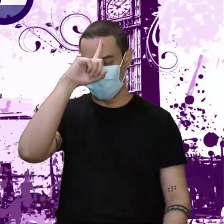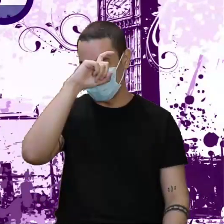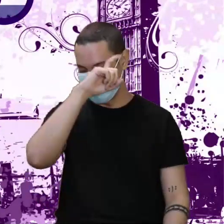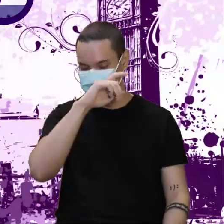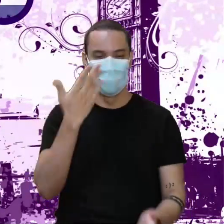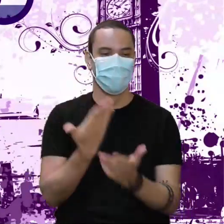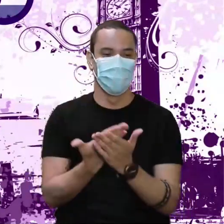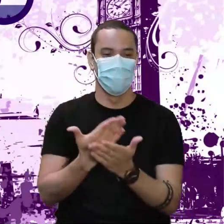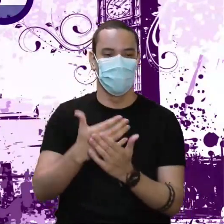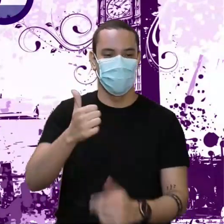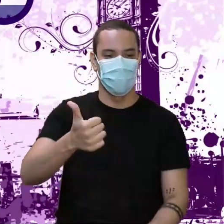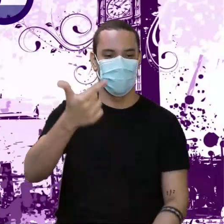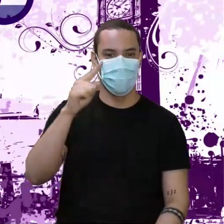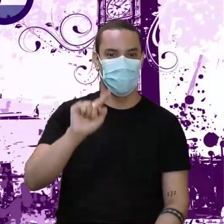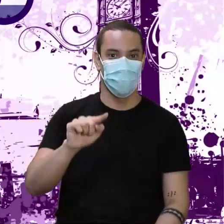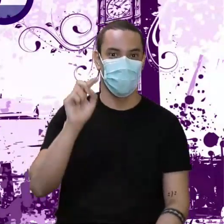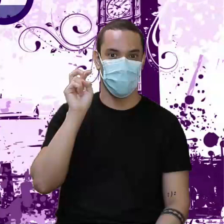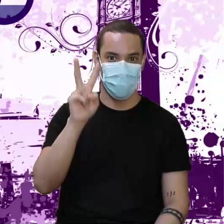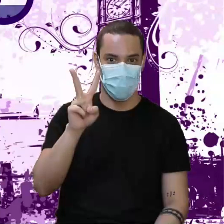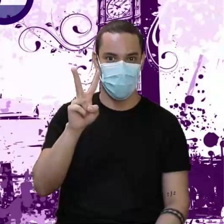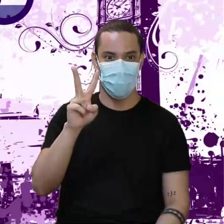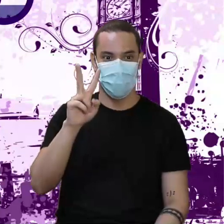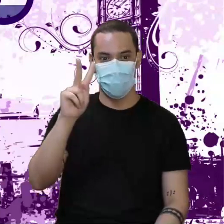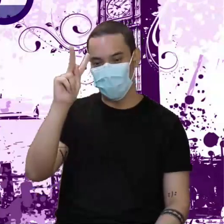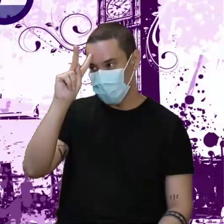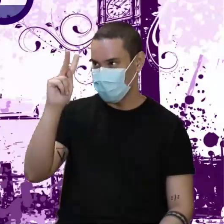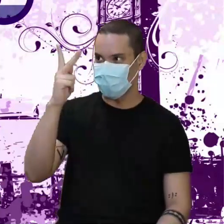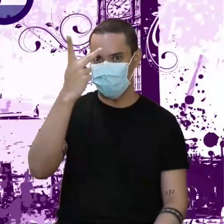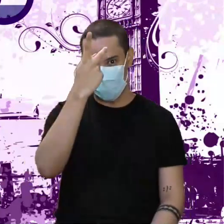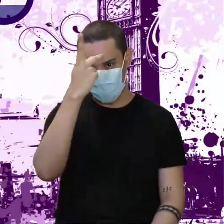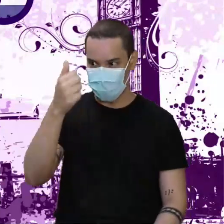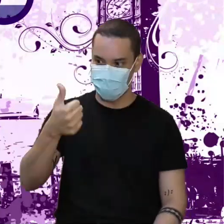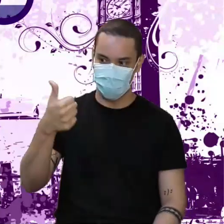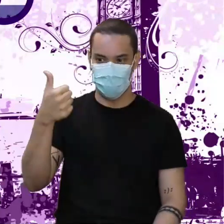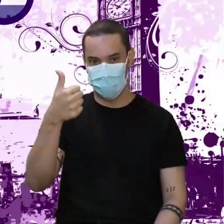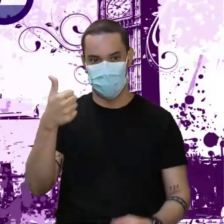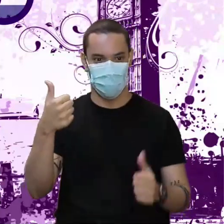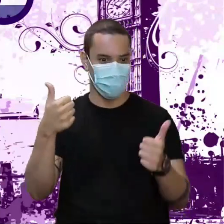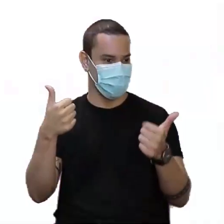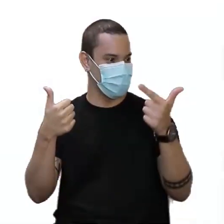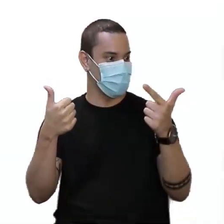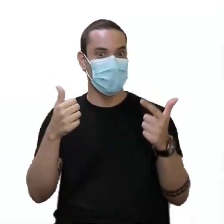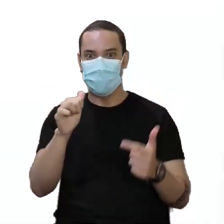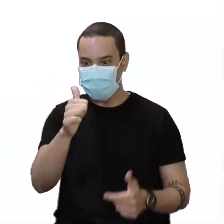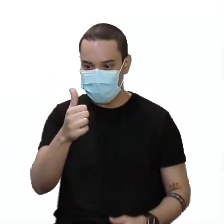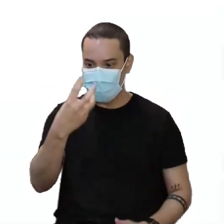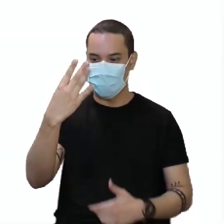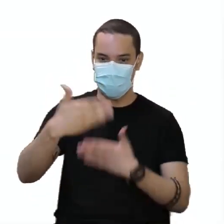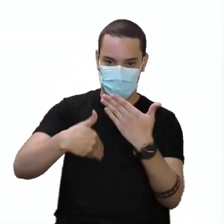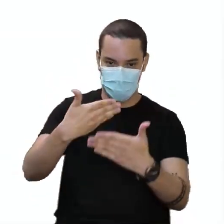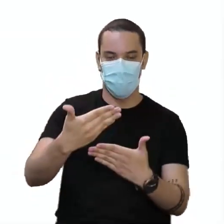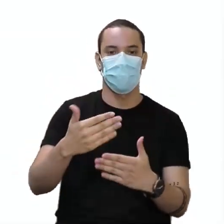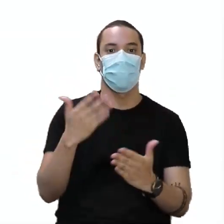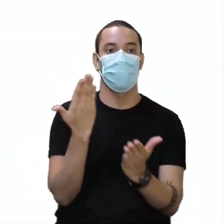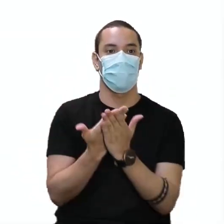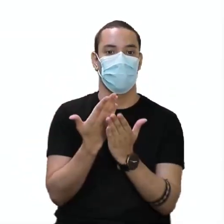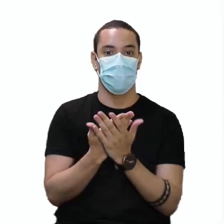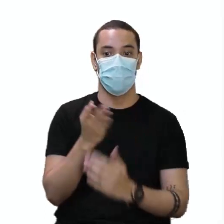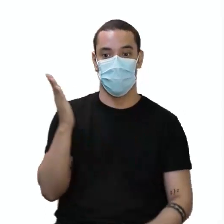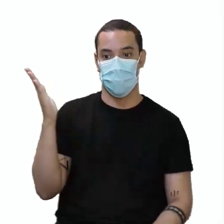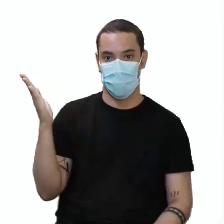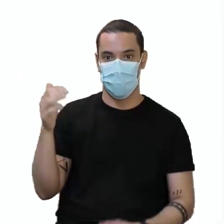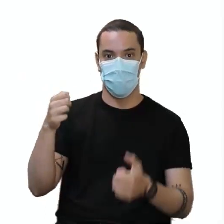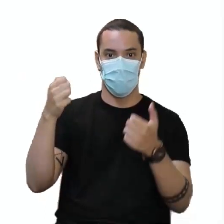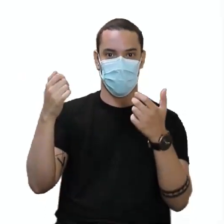aula 12.2. Confusão aconteceu entre a 11 e a 12, né? Mas na 13 não vai ter. E aí nós temos a nossa aula que foi